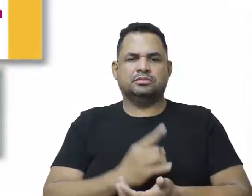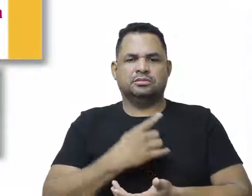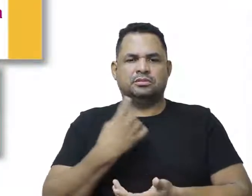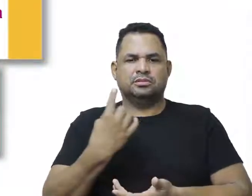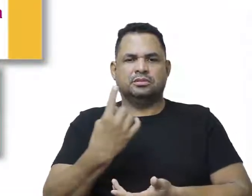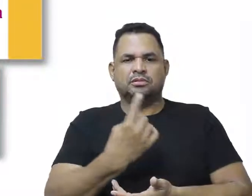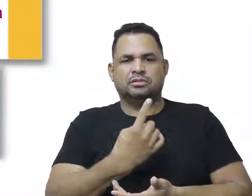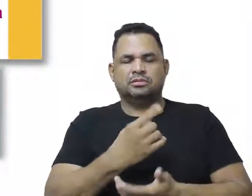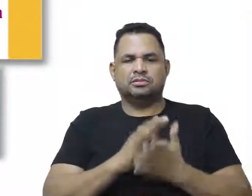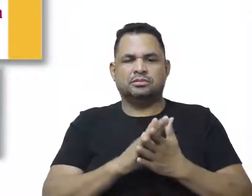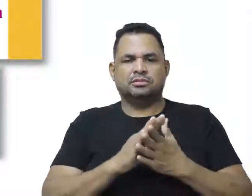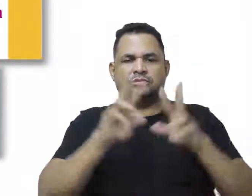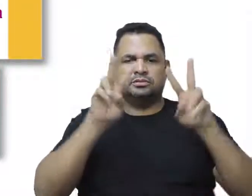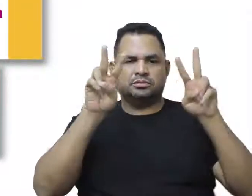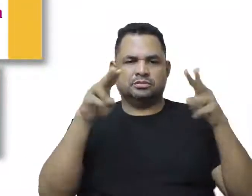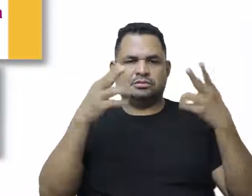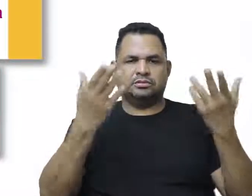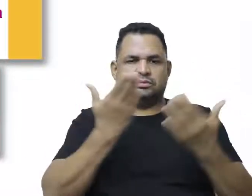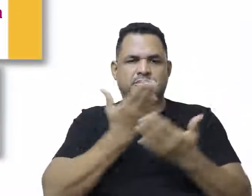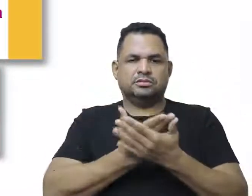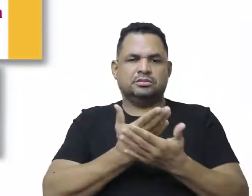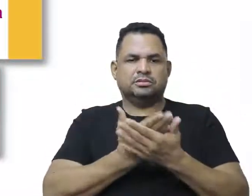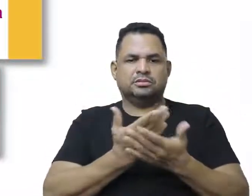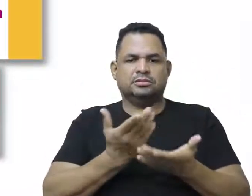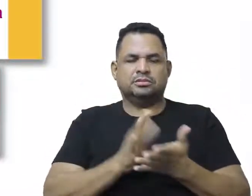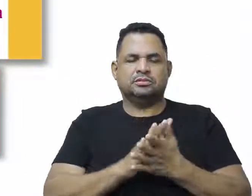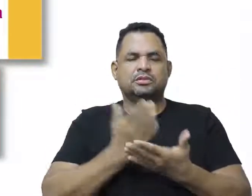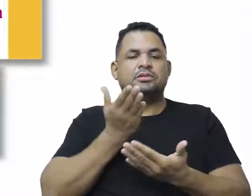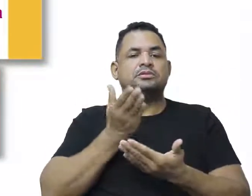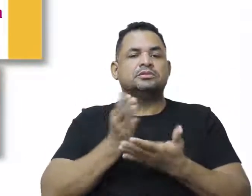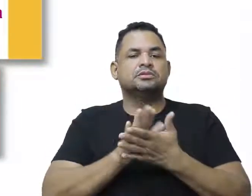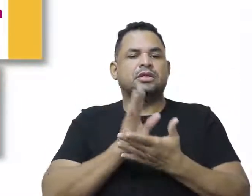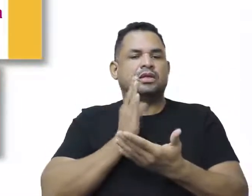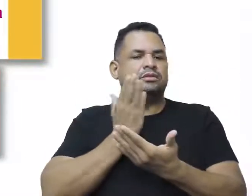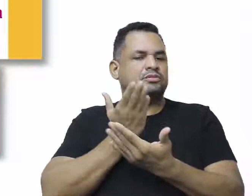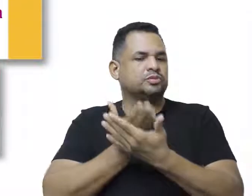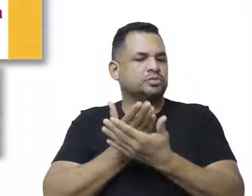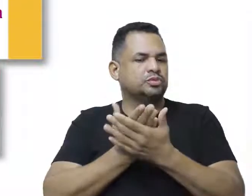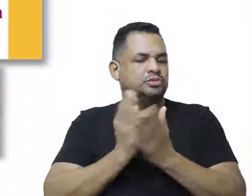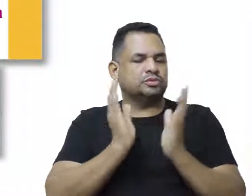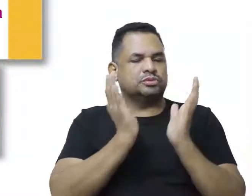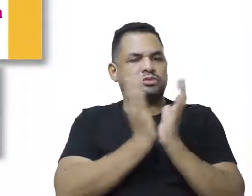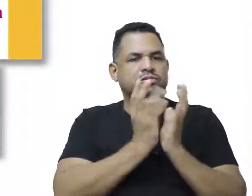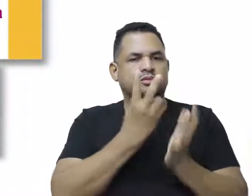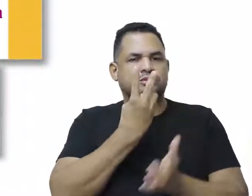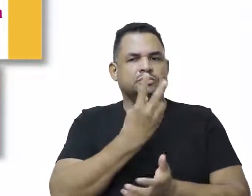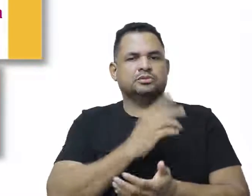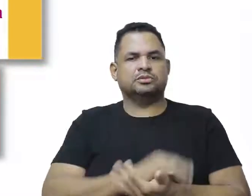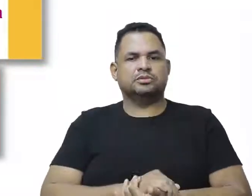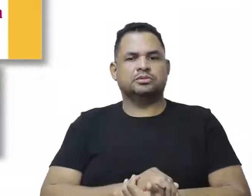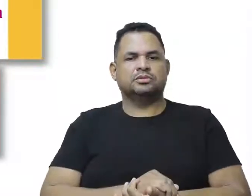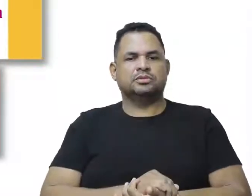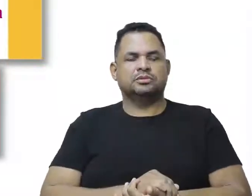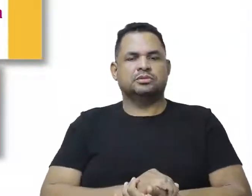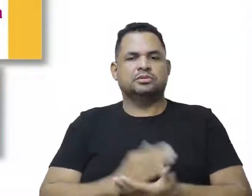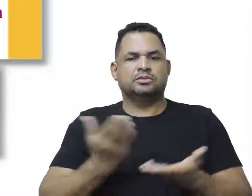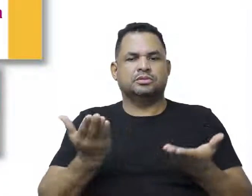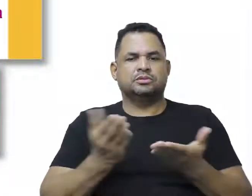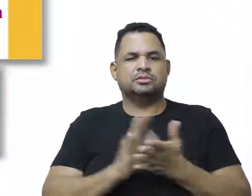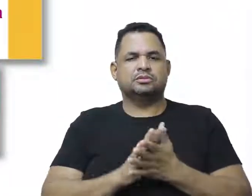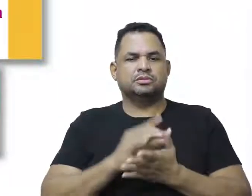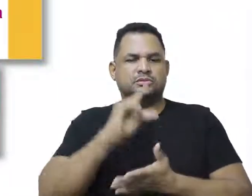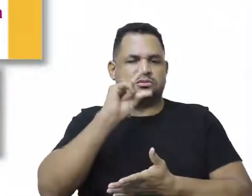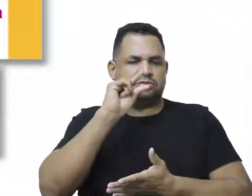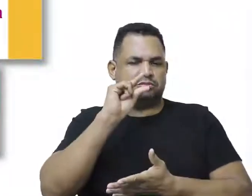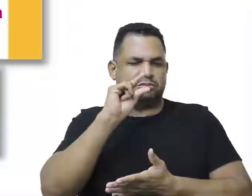nossos temas né das aulas que a gente trabalhou na nossa unidade 2 está hoje a gente só vai